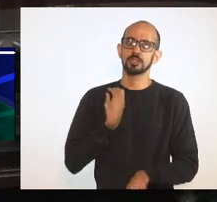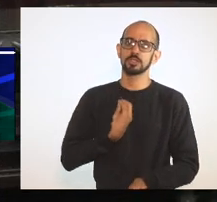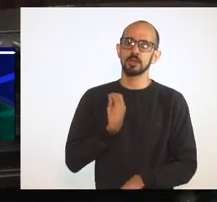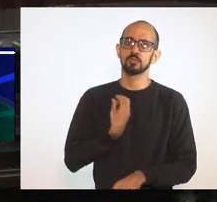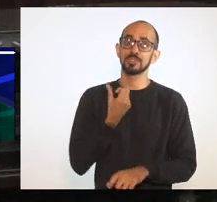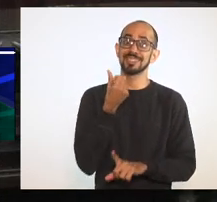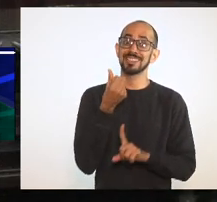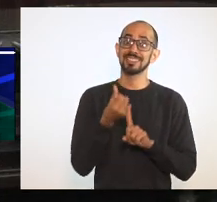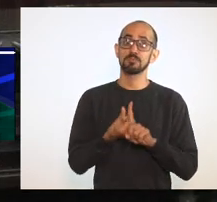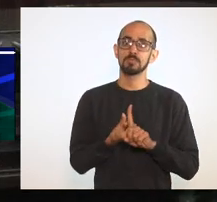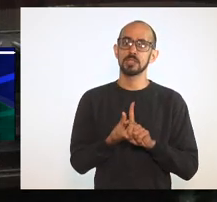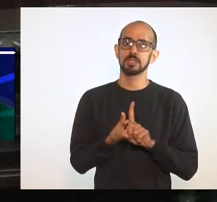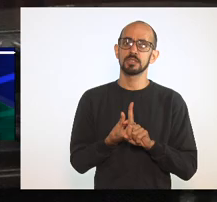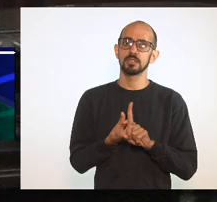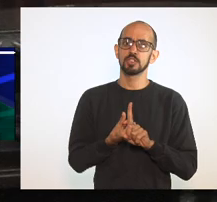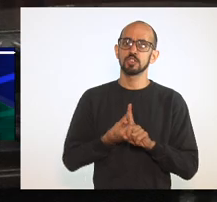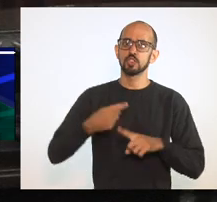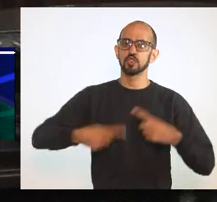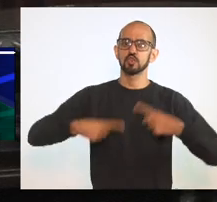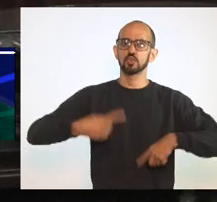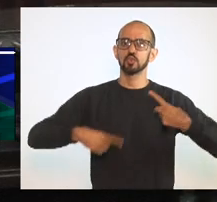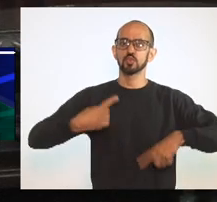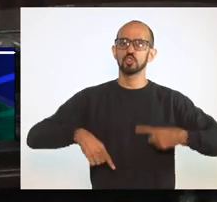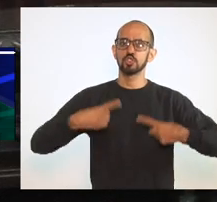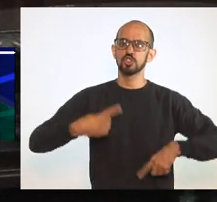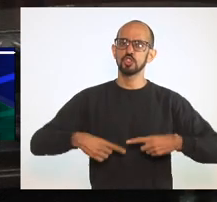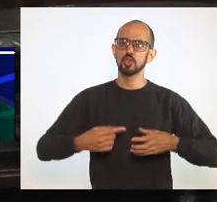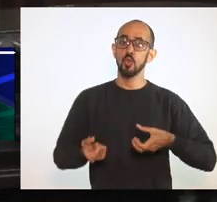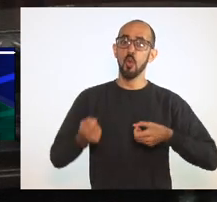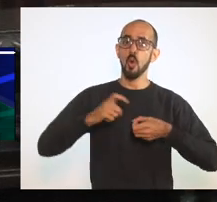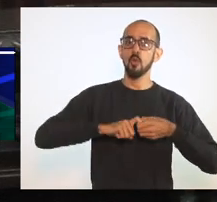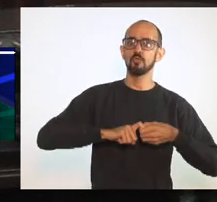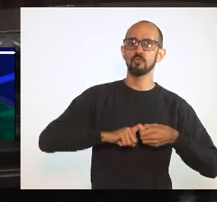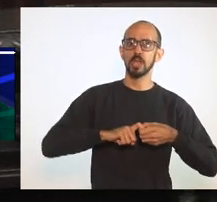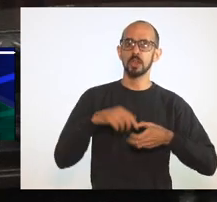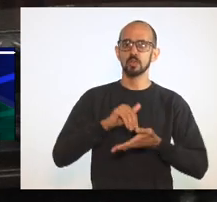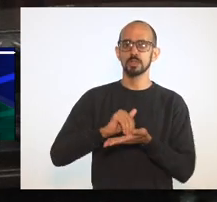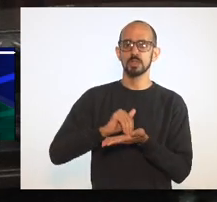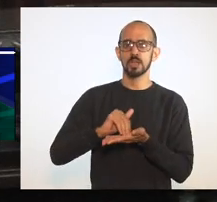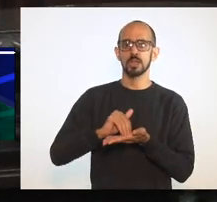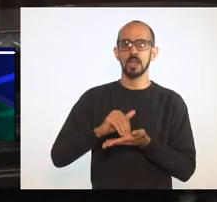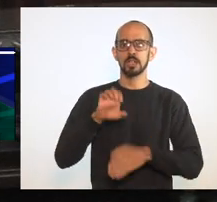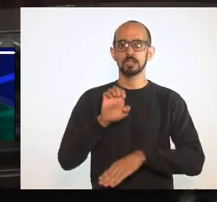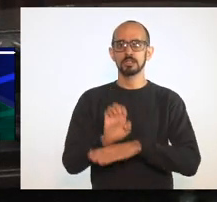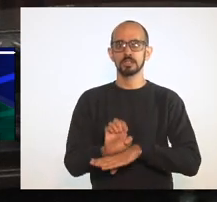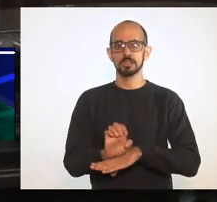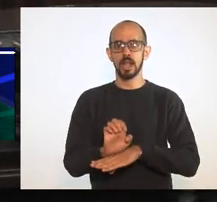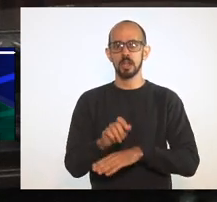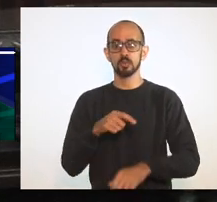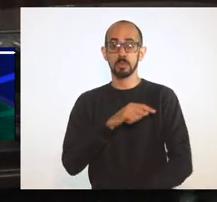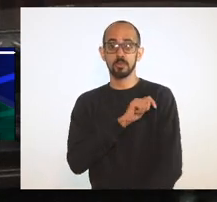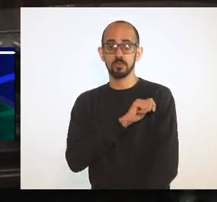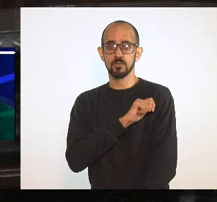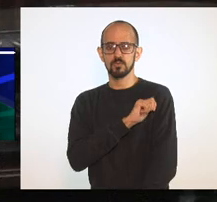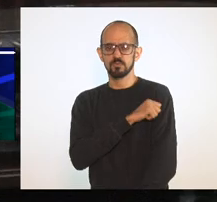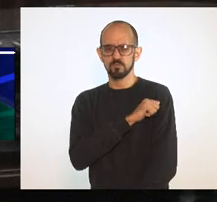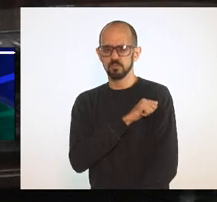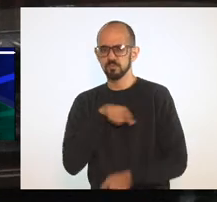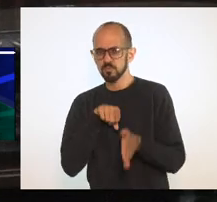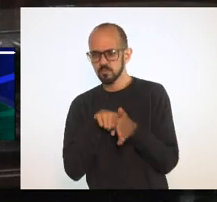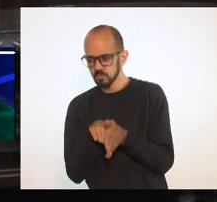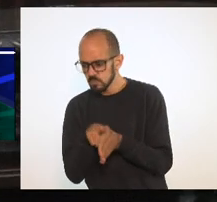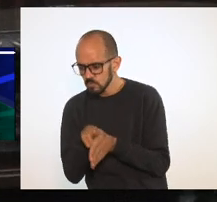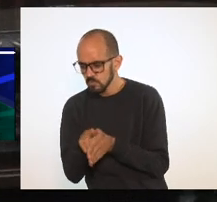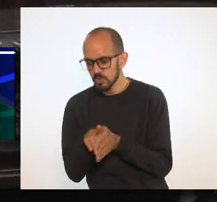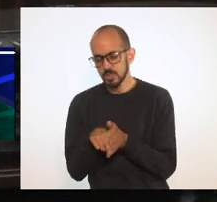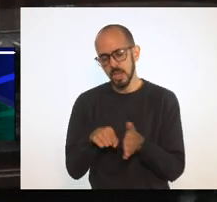6 meses discutindo com a ANP um convênio para a Secretaria de Estado de Fazenda poder fiscalizar a participação